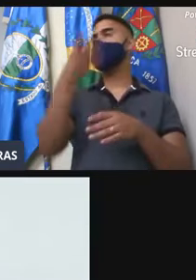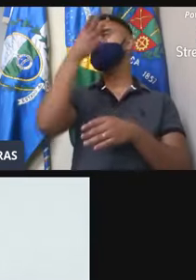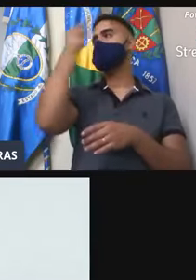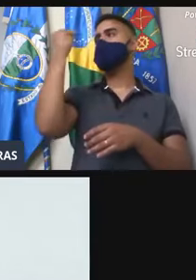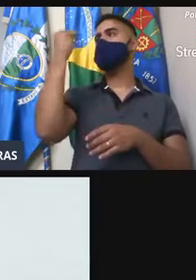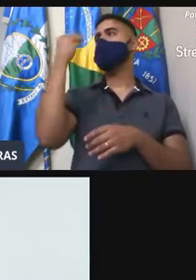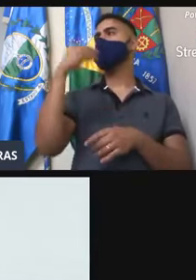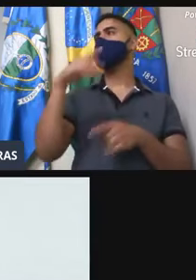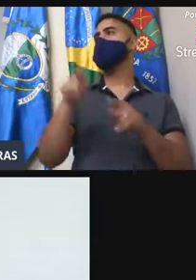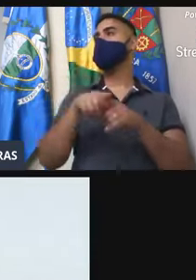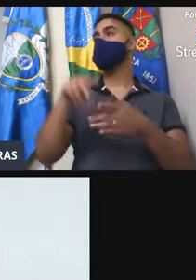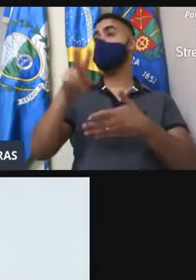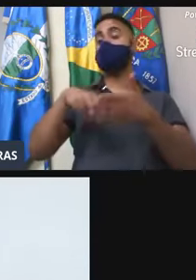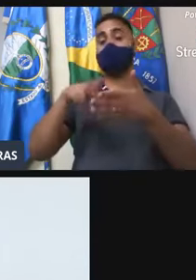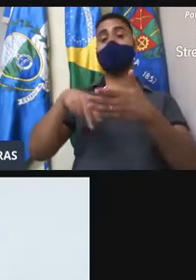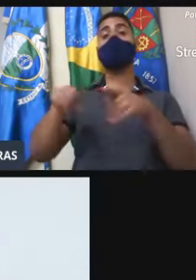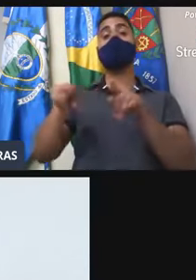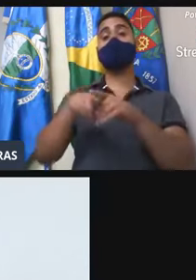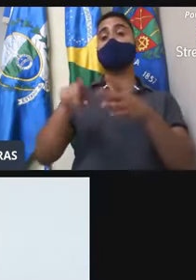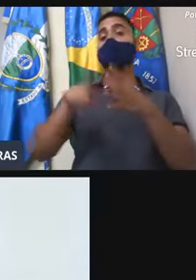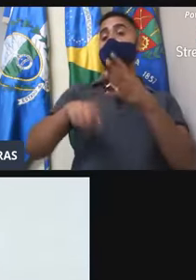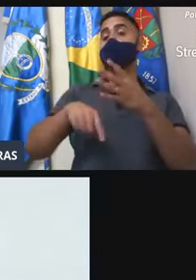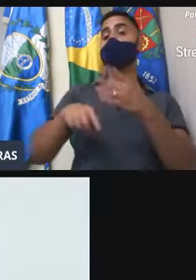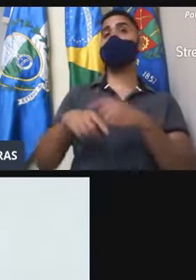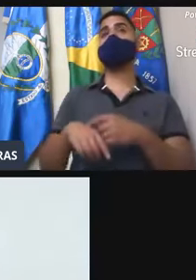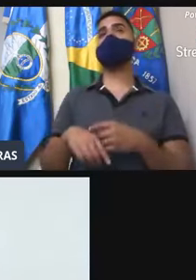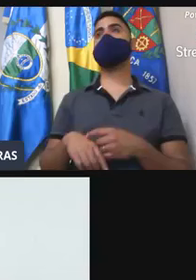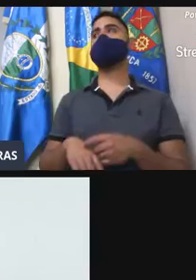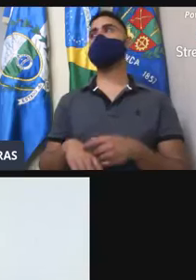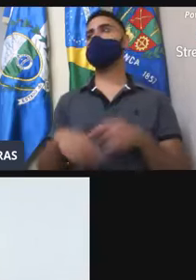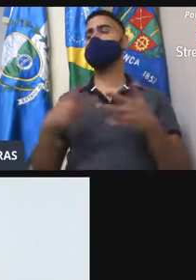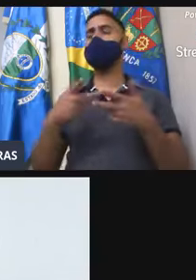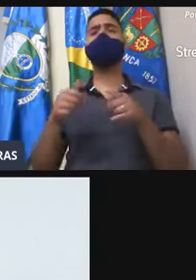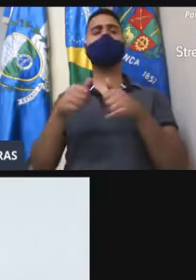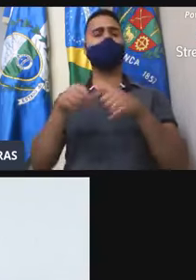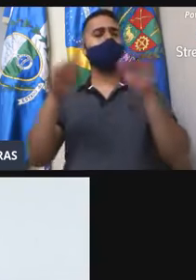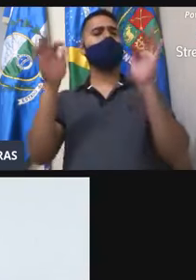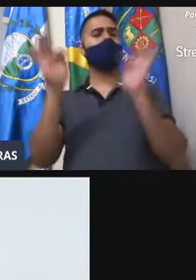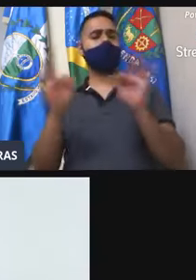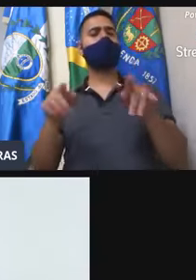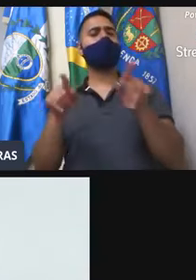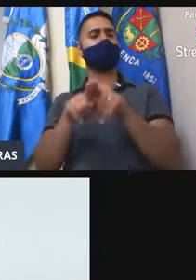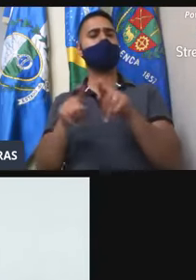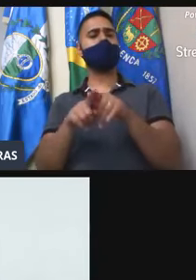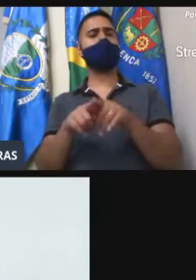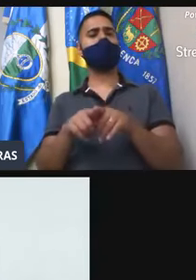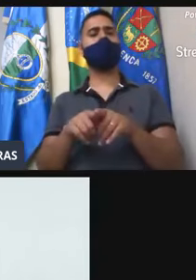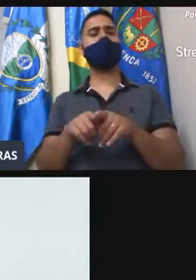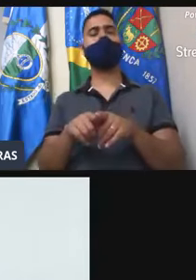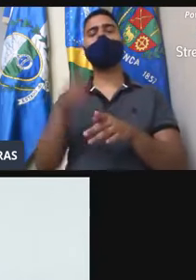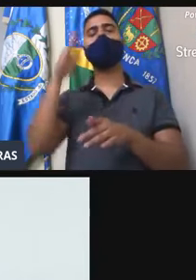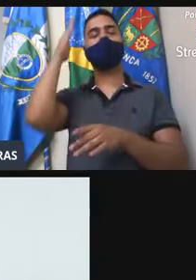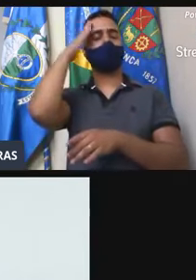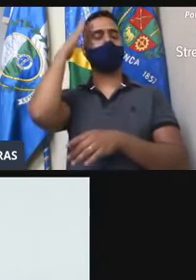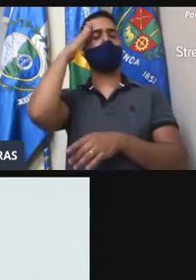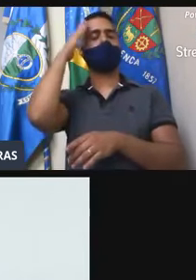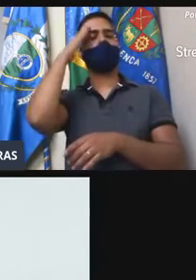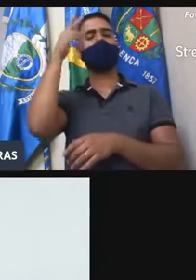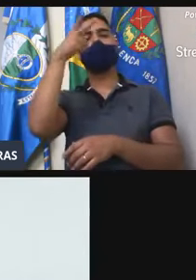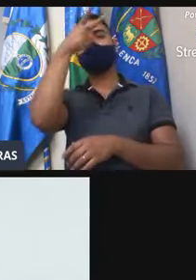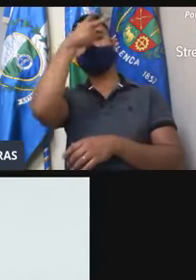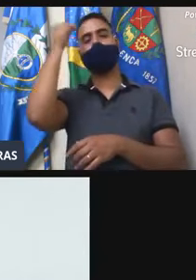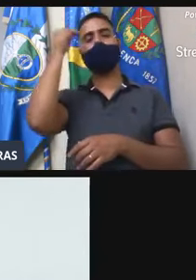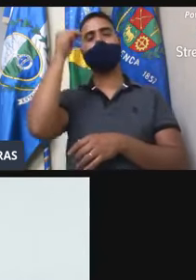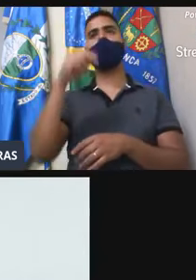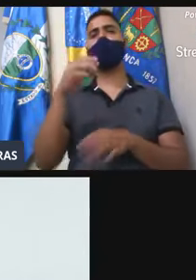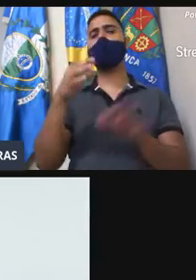pauta, o vereador Rafael leu por último. Então é isso que a gente fica feliz, que bom senso da Prefeitura em retirar um